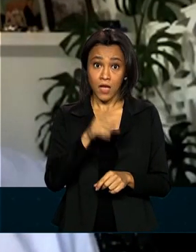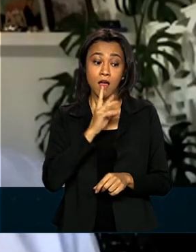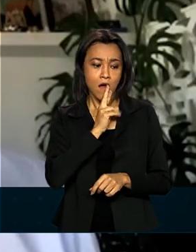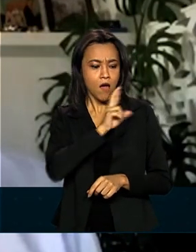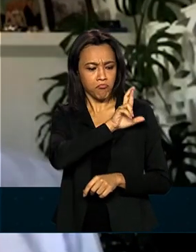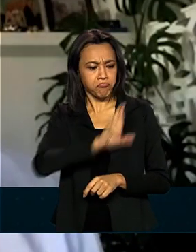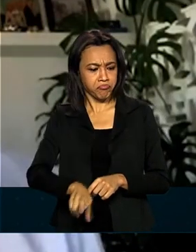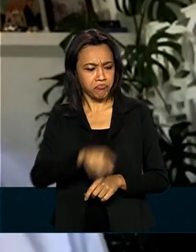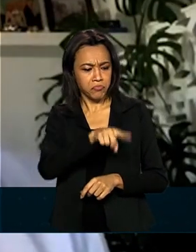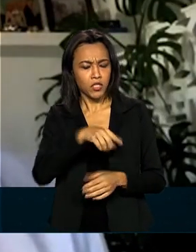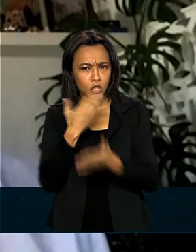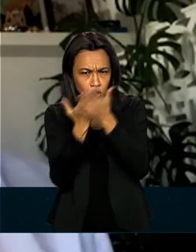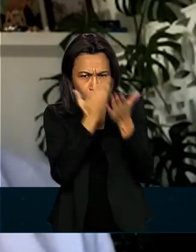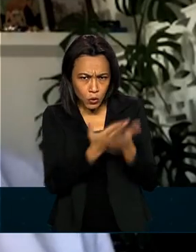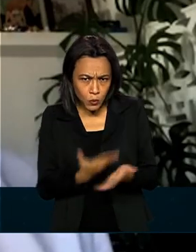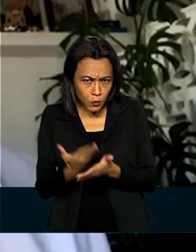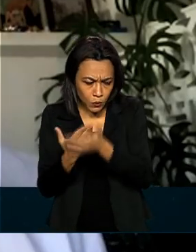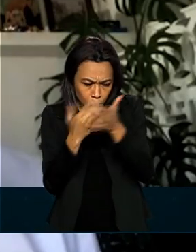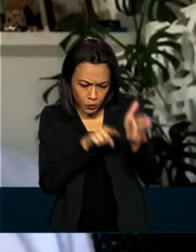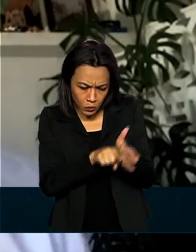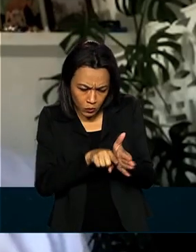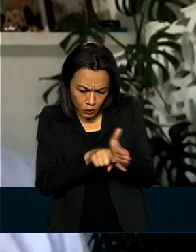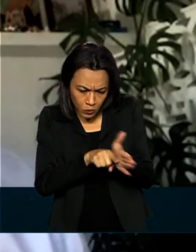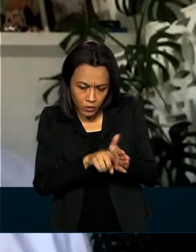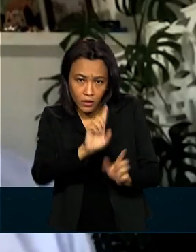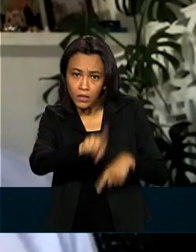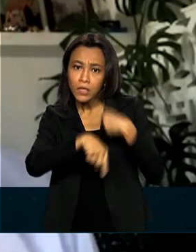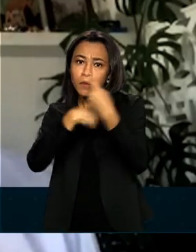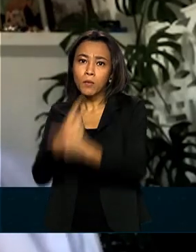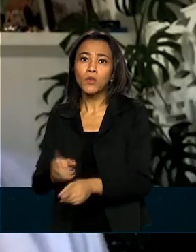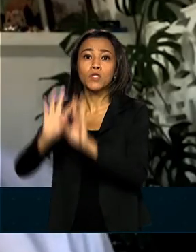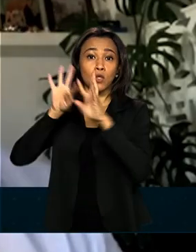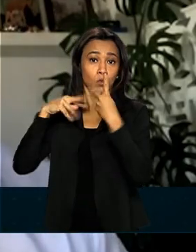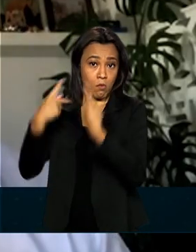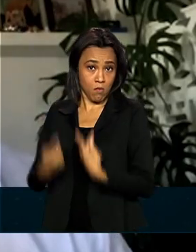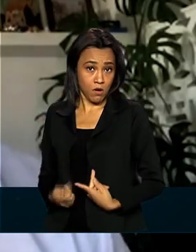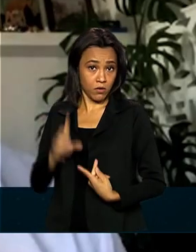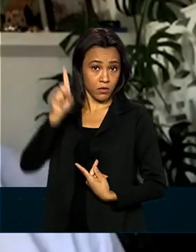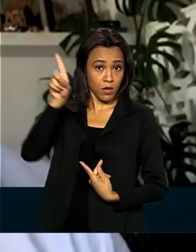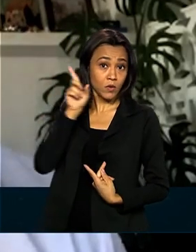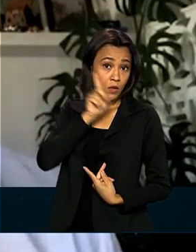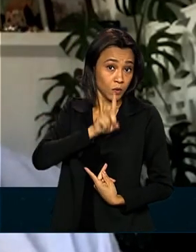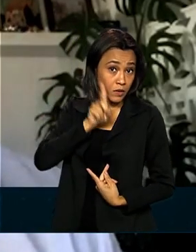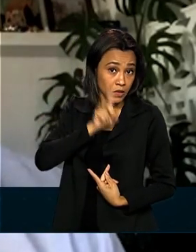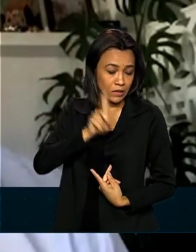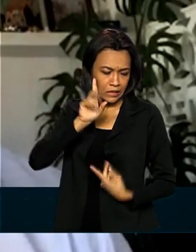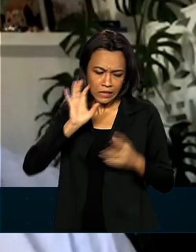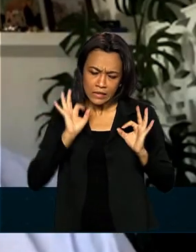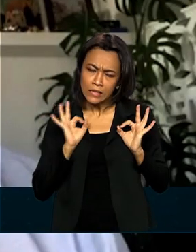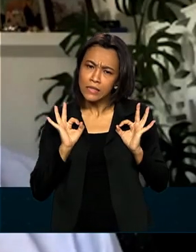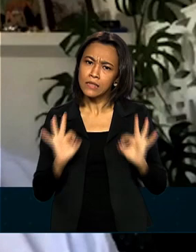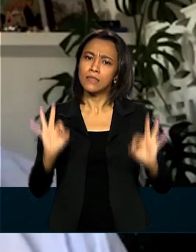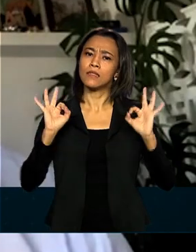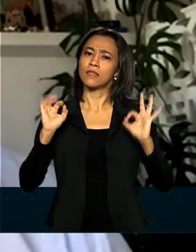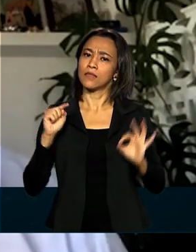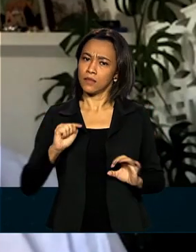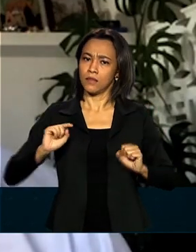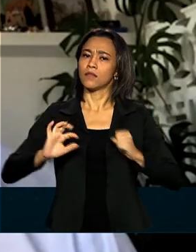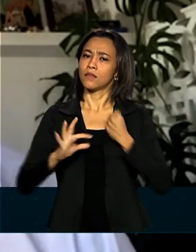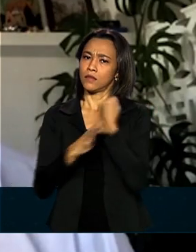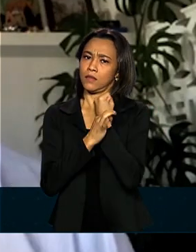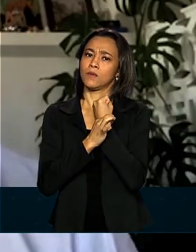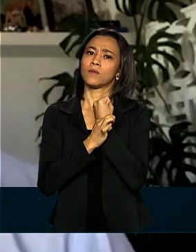também resultados de estudos em humanos realizados nos Estados Unidos, para ter certeza de que a segurança estava